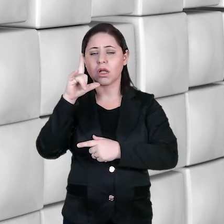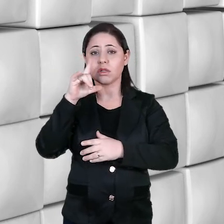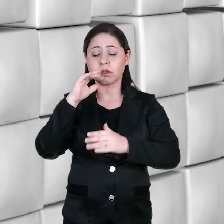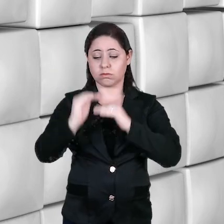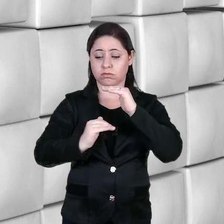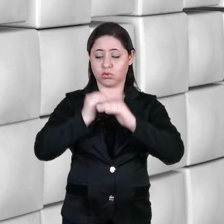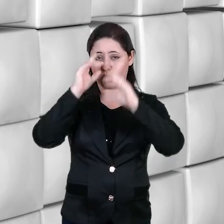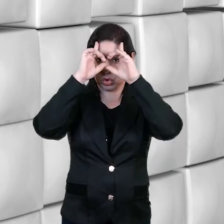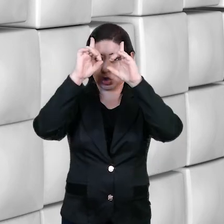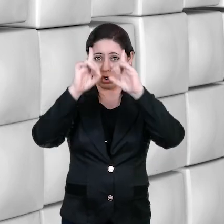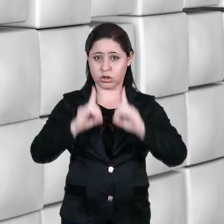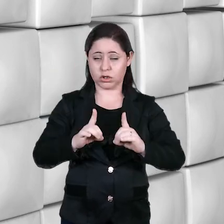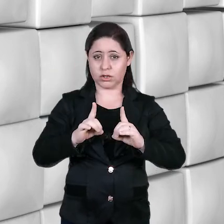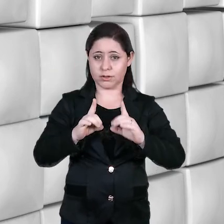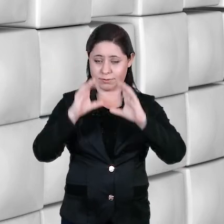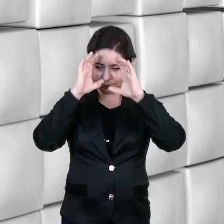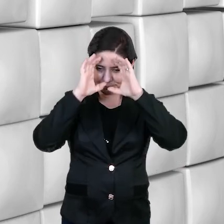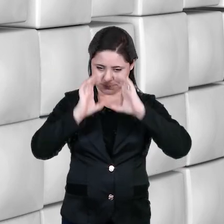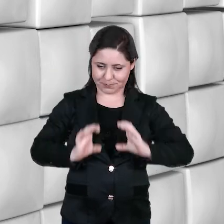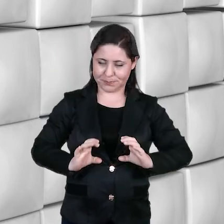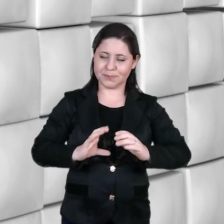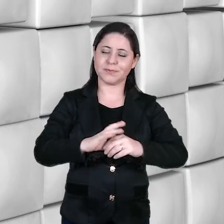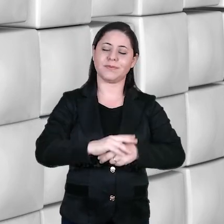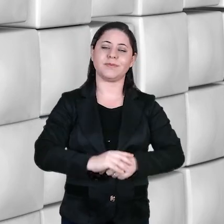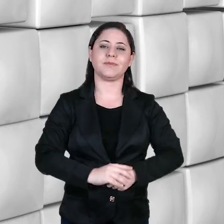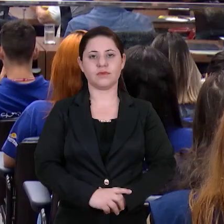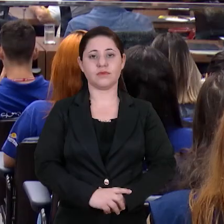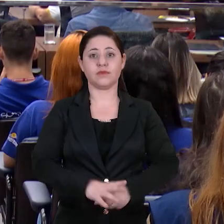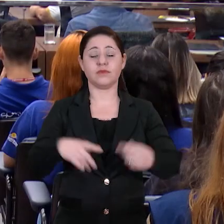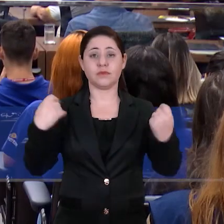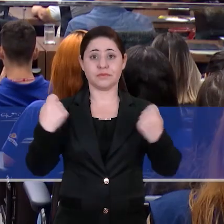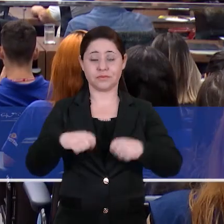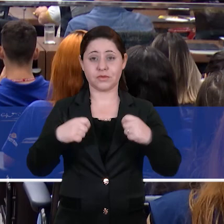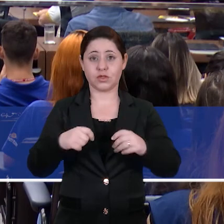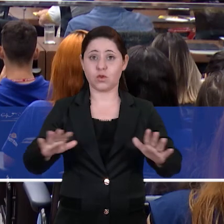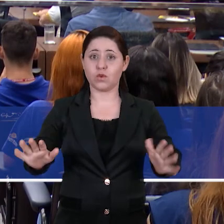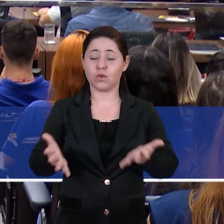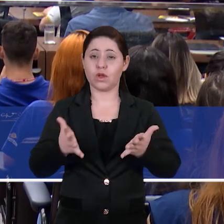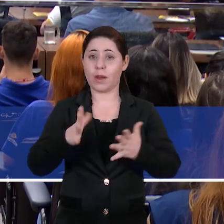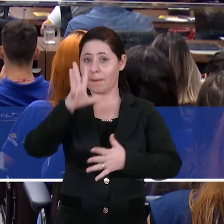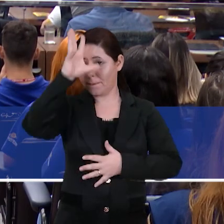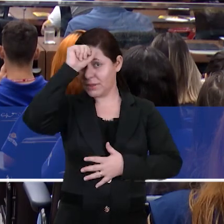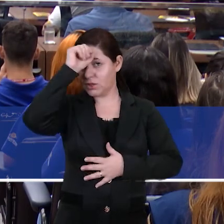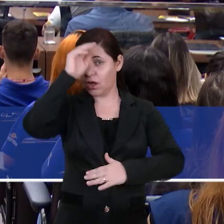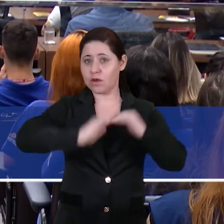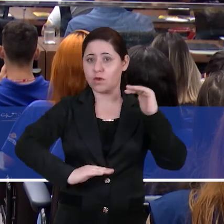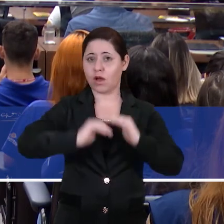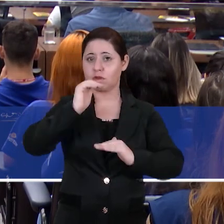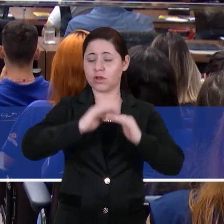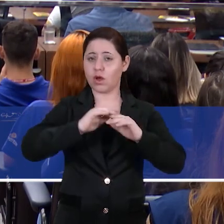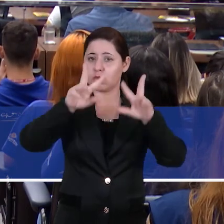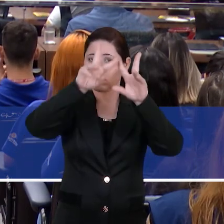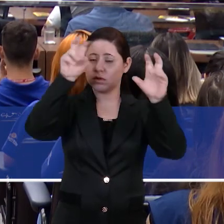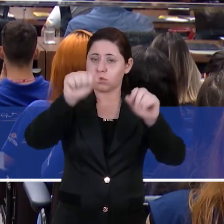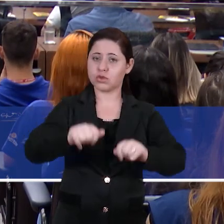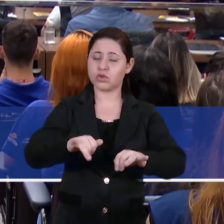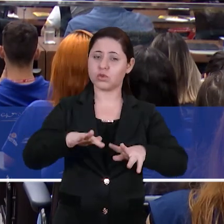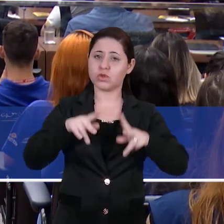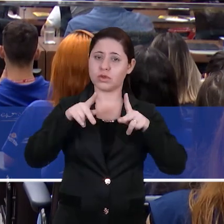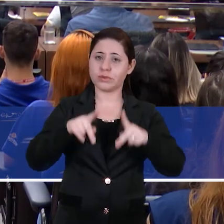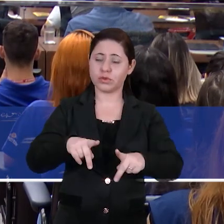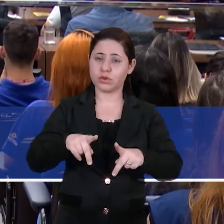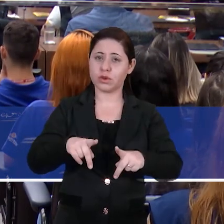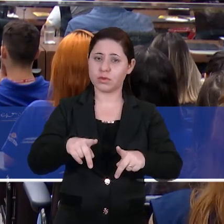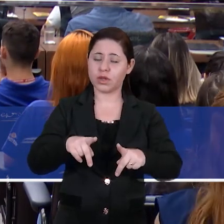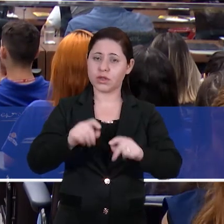na construção da dignidade e da cidadania. A necessidade de fomento à aprendizagem profissional foi o tema da audiência